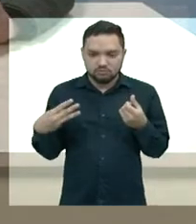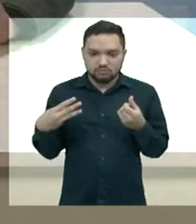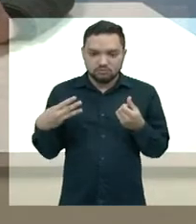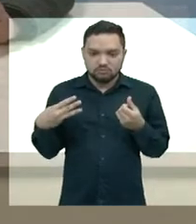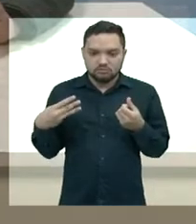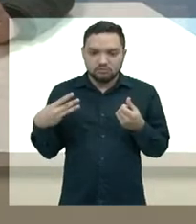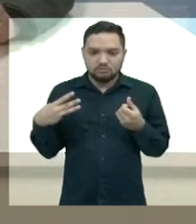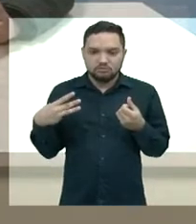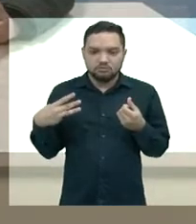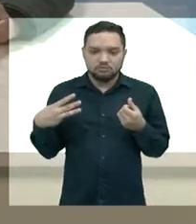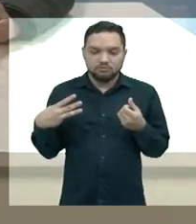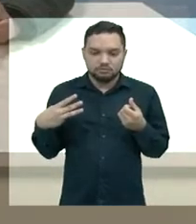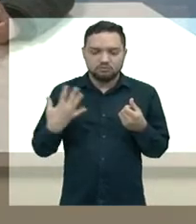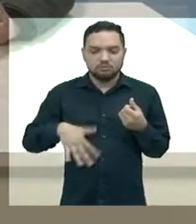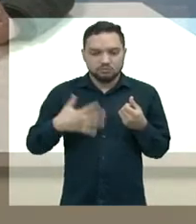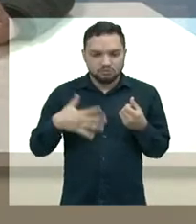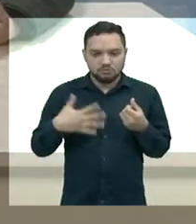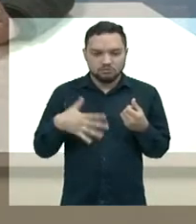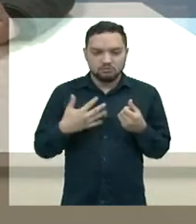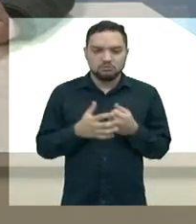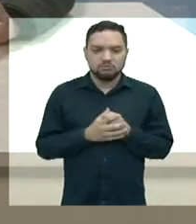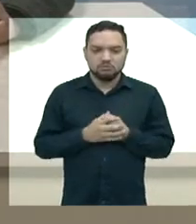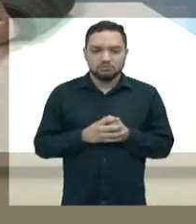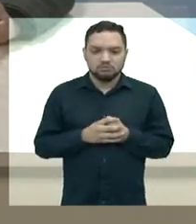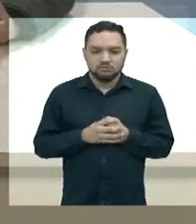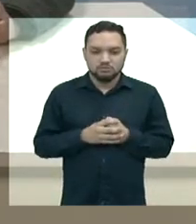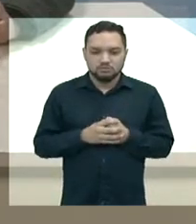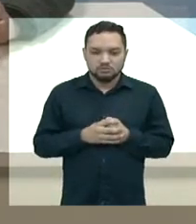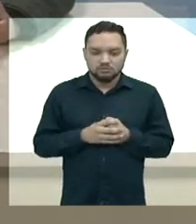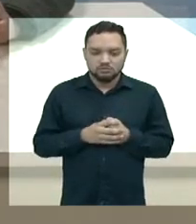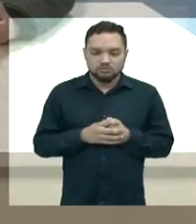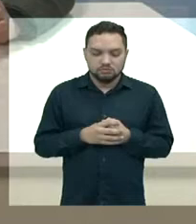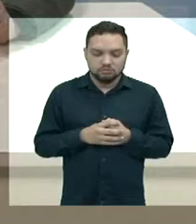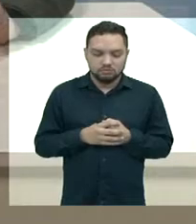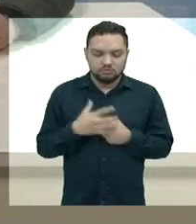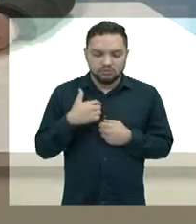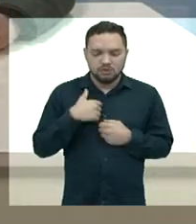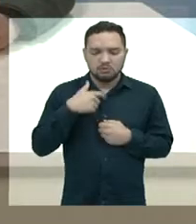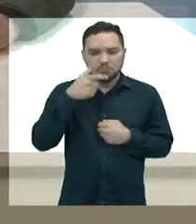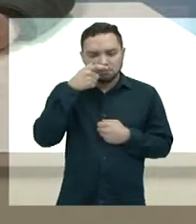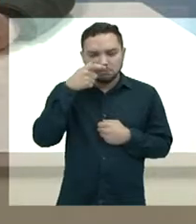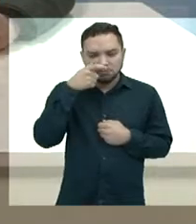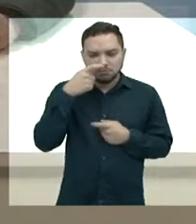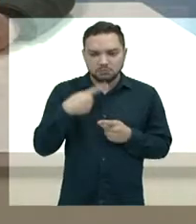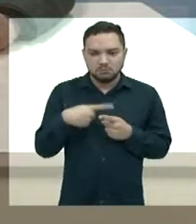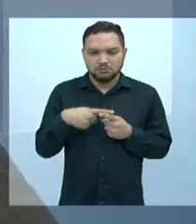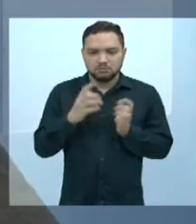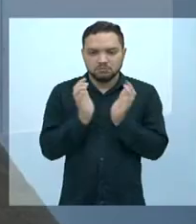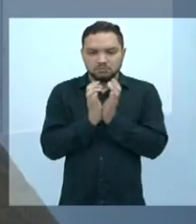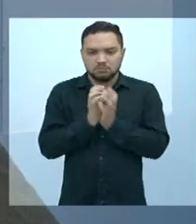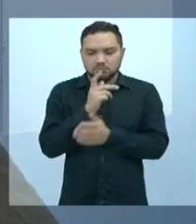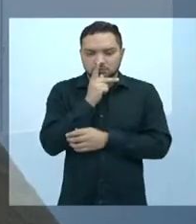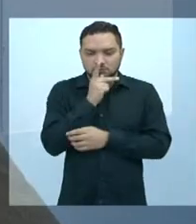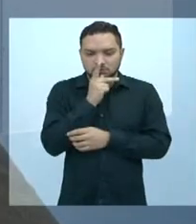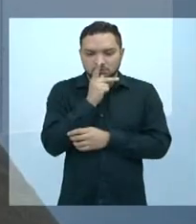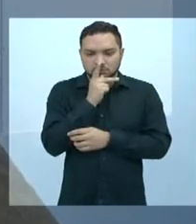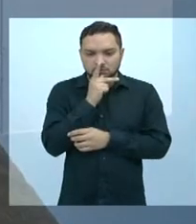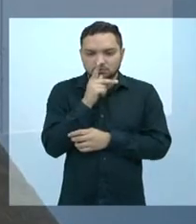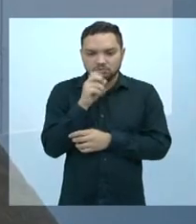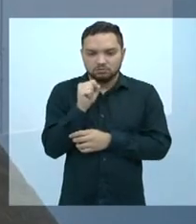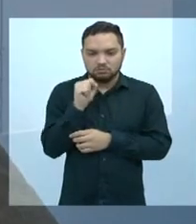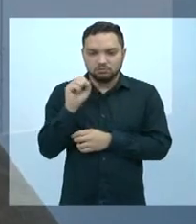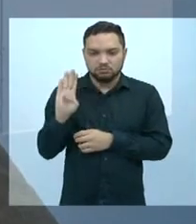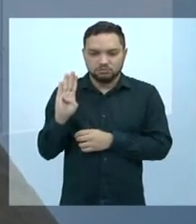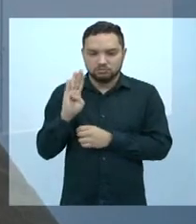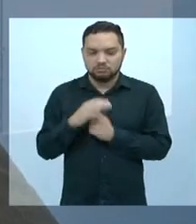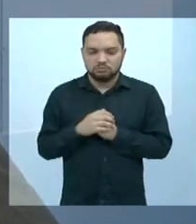uma votação expressiva. Samuel Moreira, do PSDB de São Paulo. O que me chamou a atenção foi que a bancada do Partido Socialista Brasileiro, como também